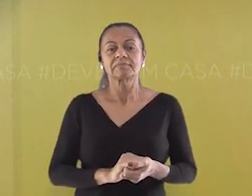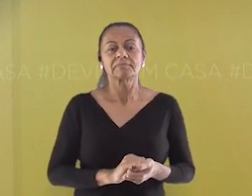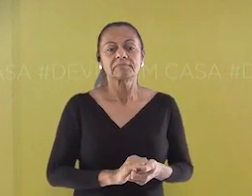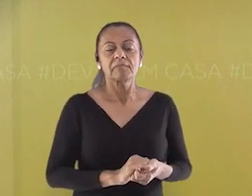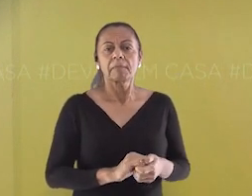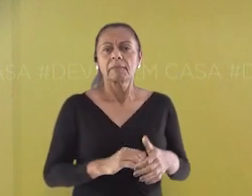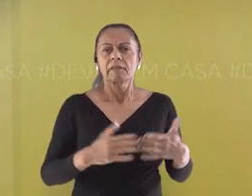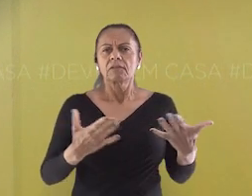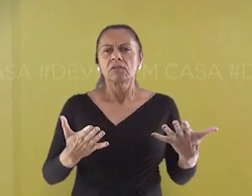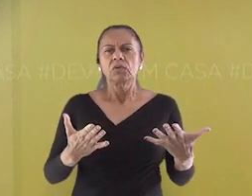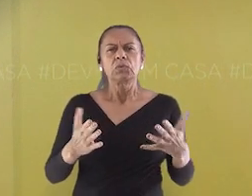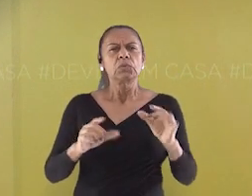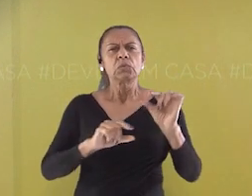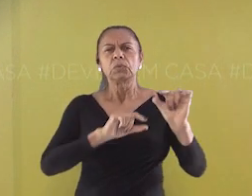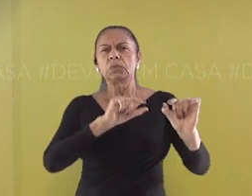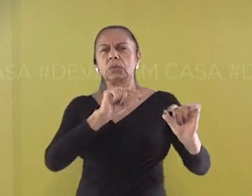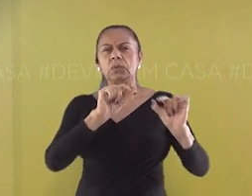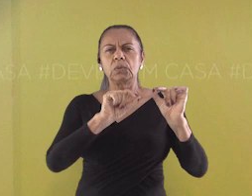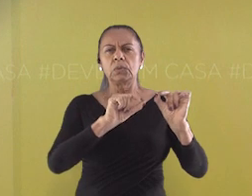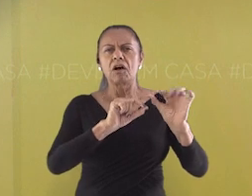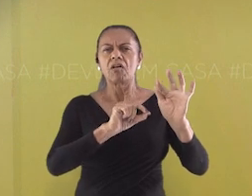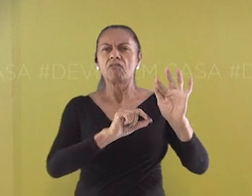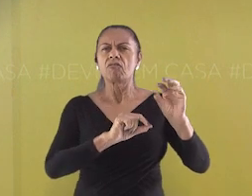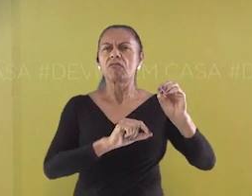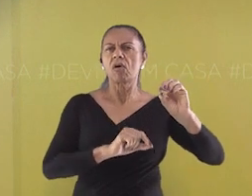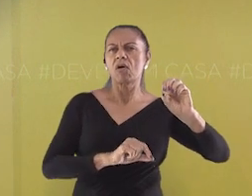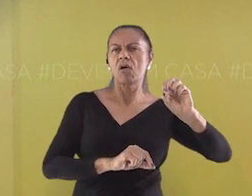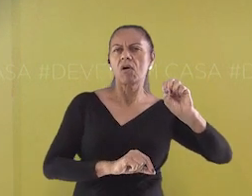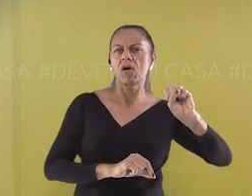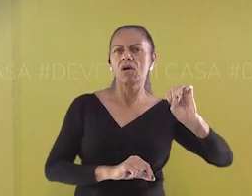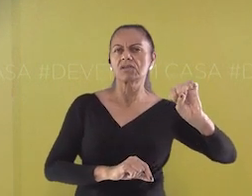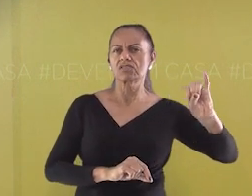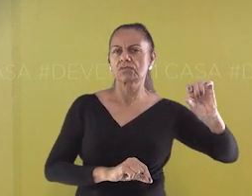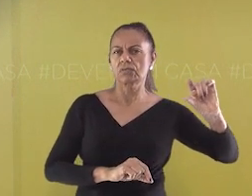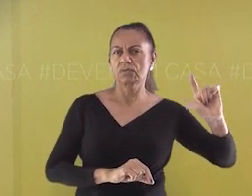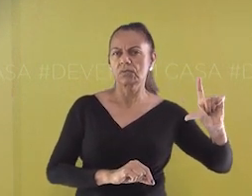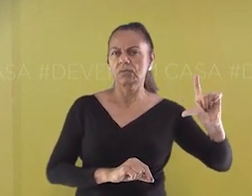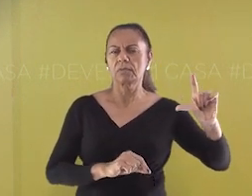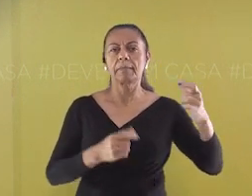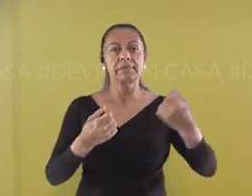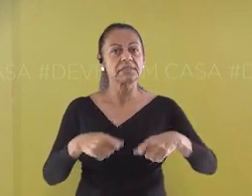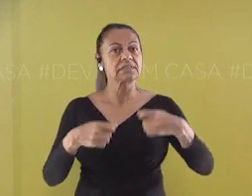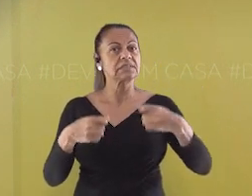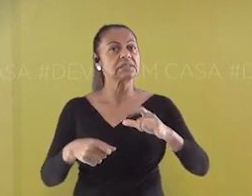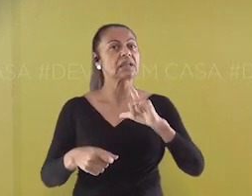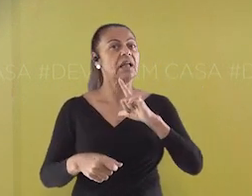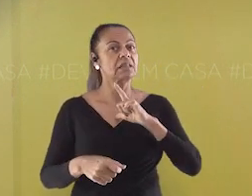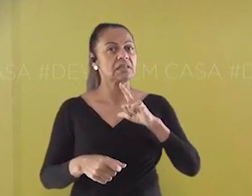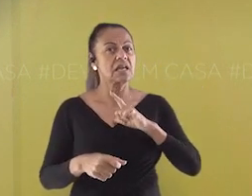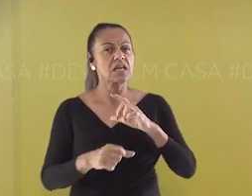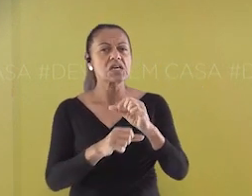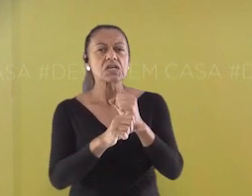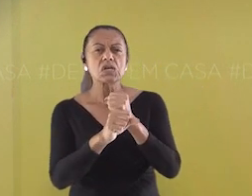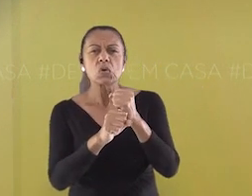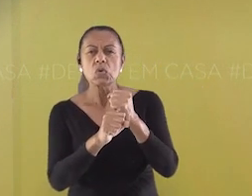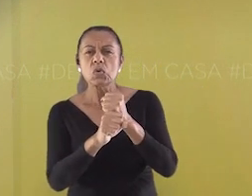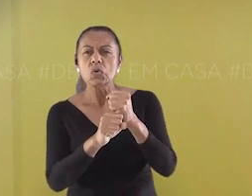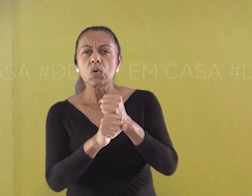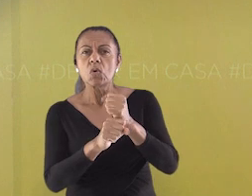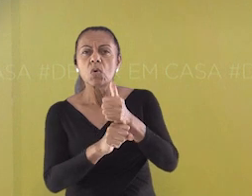naturalmente. Para ser considerado um fóssil, ele deve datar no